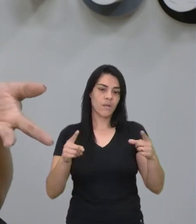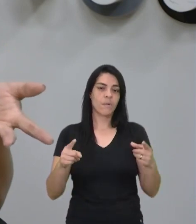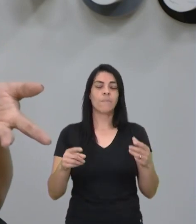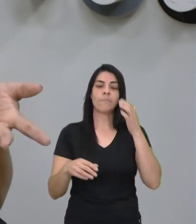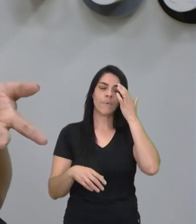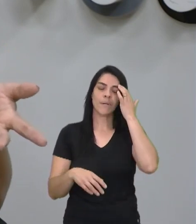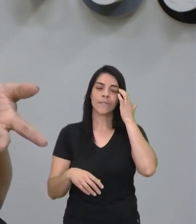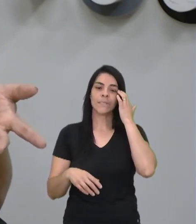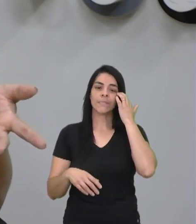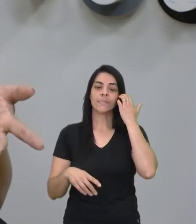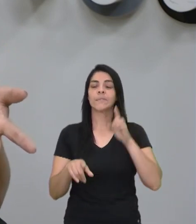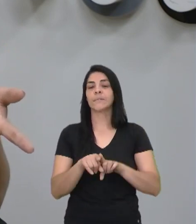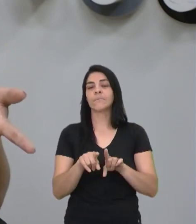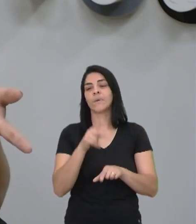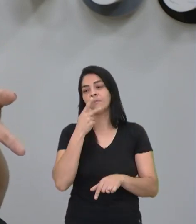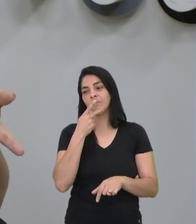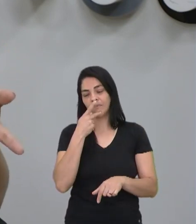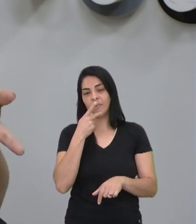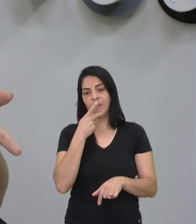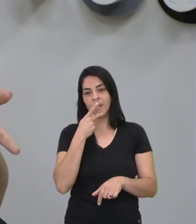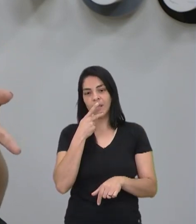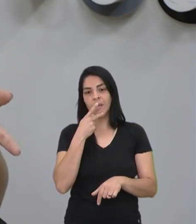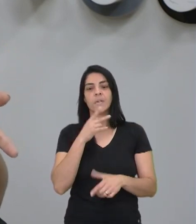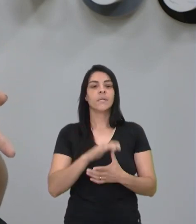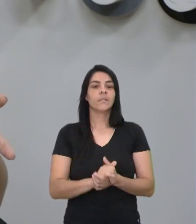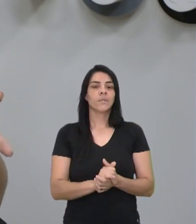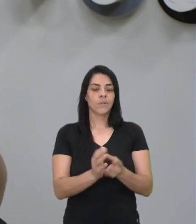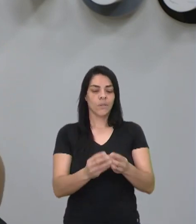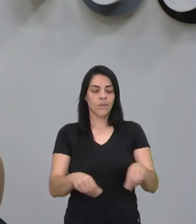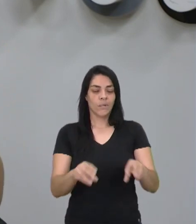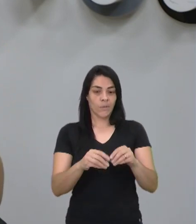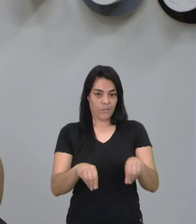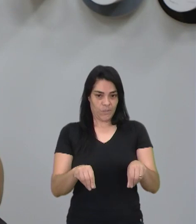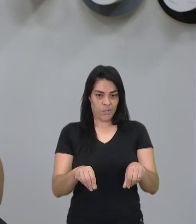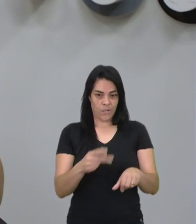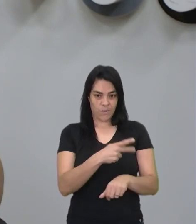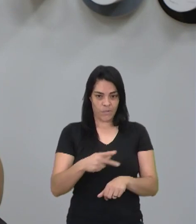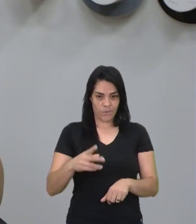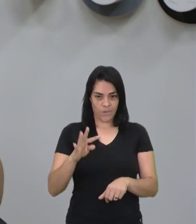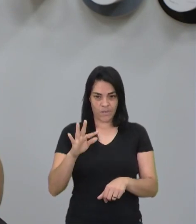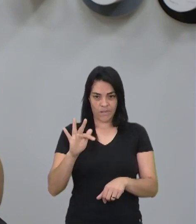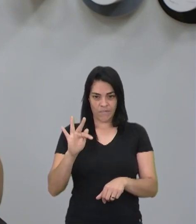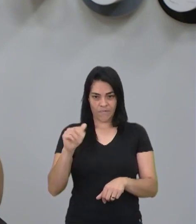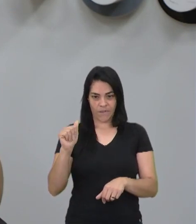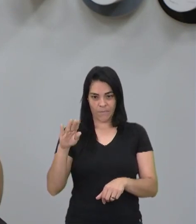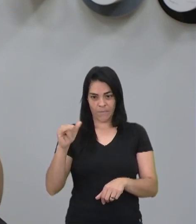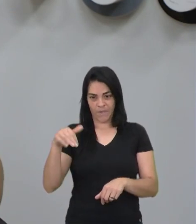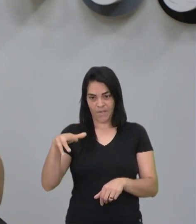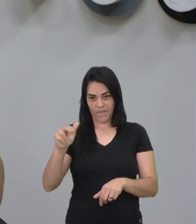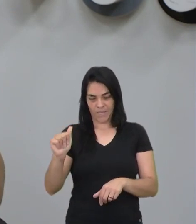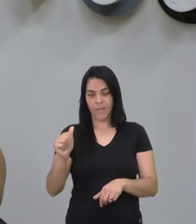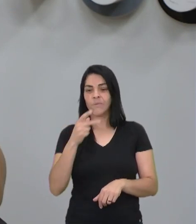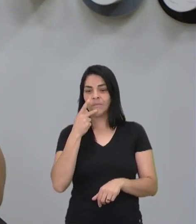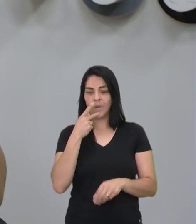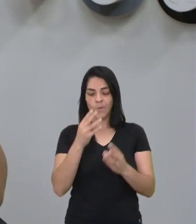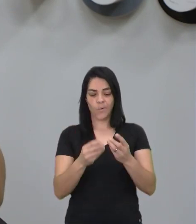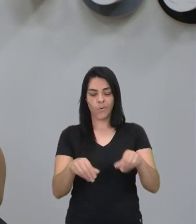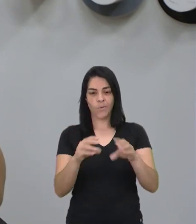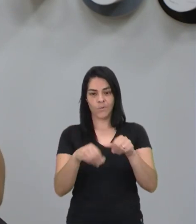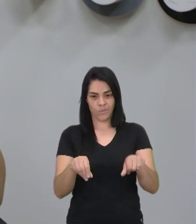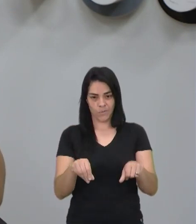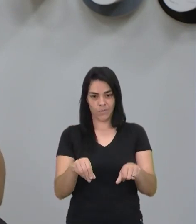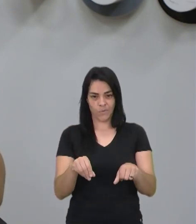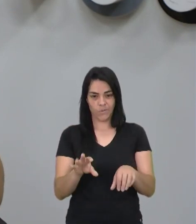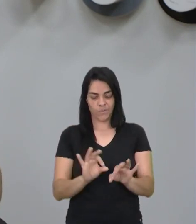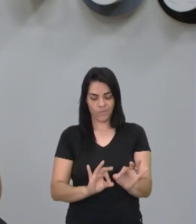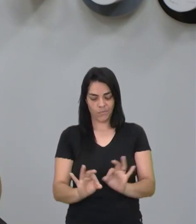conservação do solo, bem colocado pela Prof. Fabi, justamente porque o solo é aquele que vai fazer a